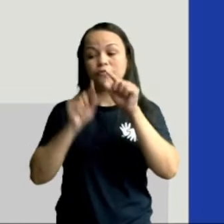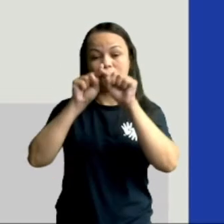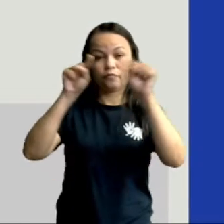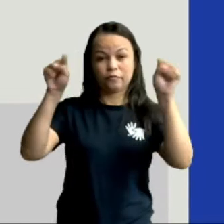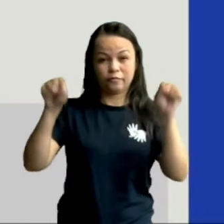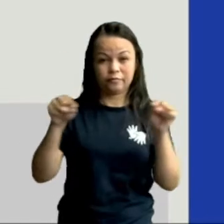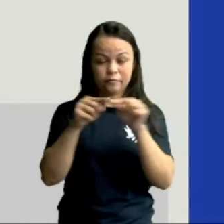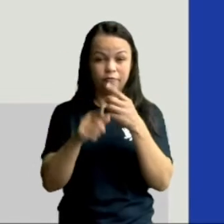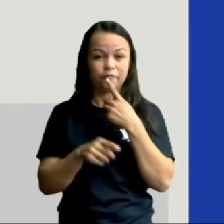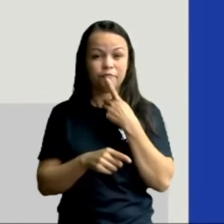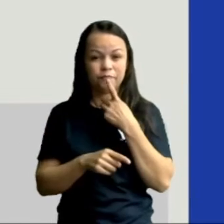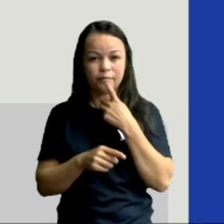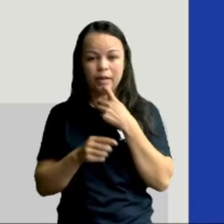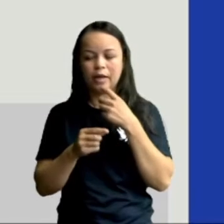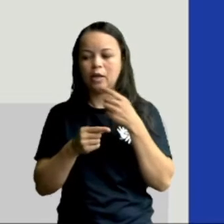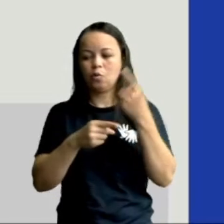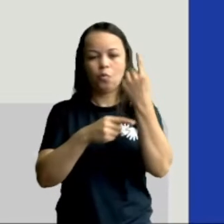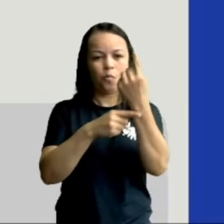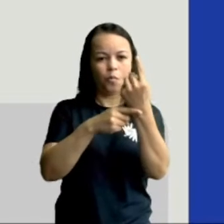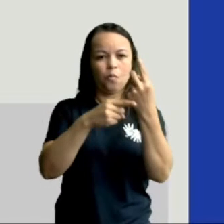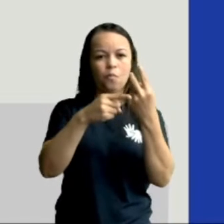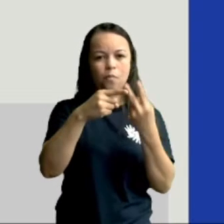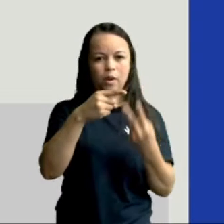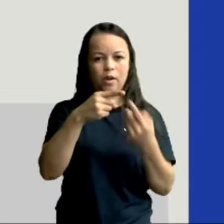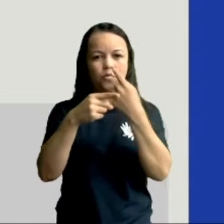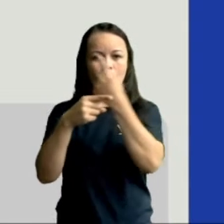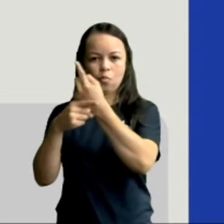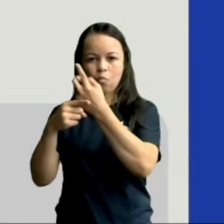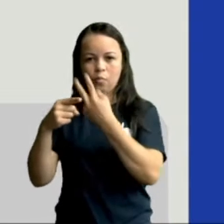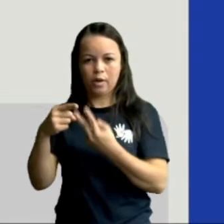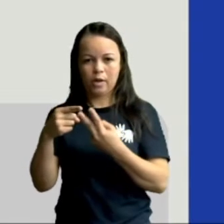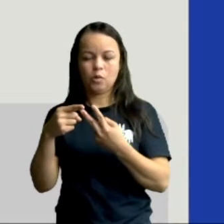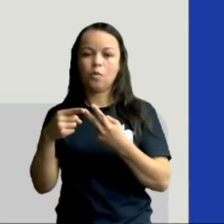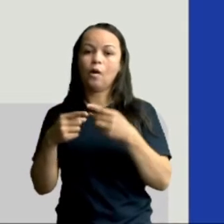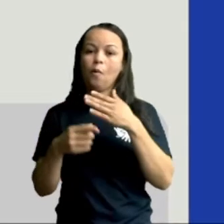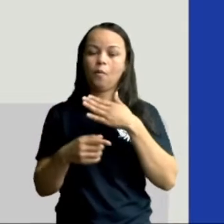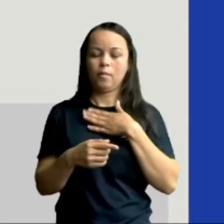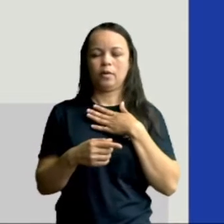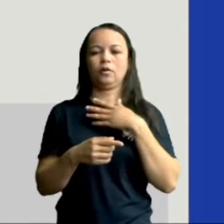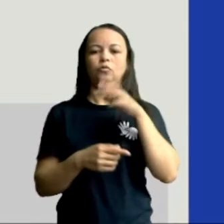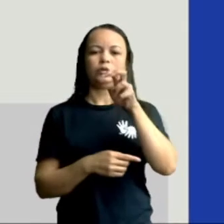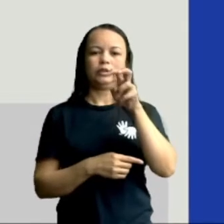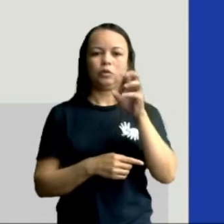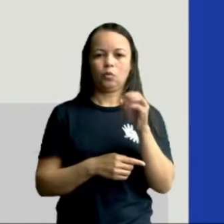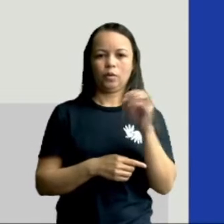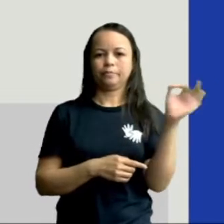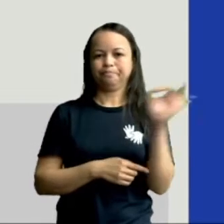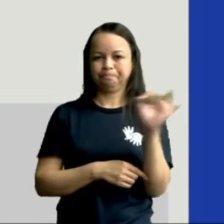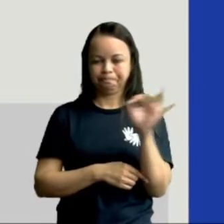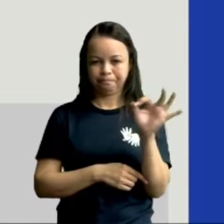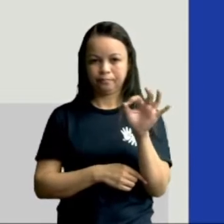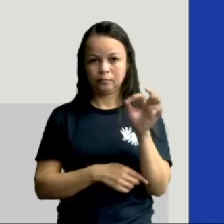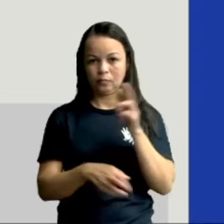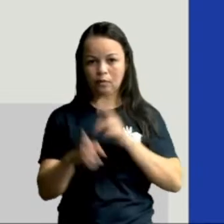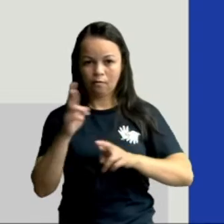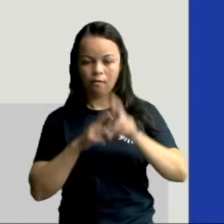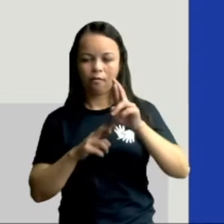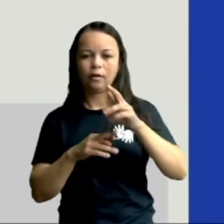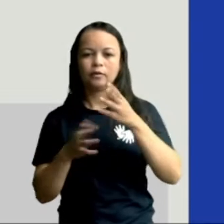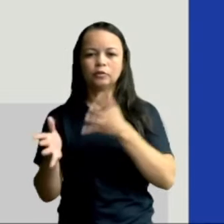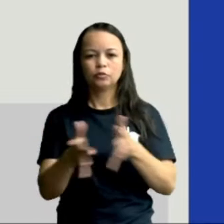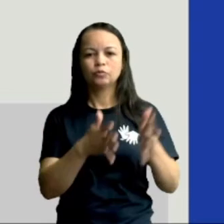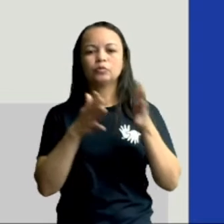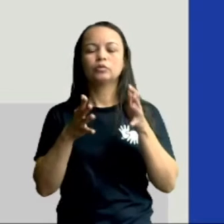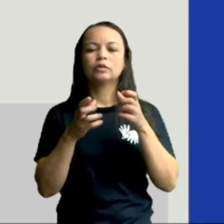aí dividido entre 1/2 e 1/2, é o meu 50%. Beleza? Vejam aí a relação da fração 1/2